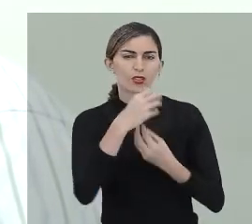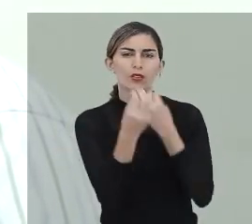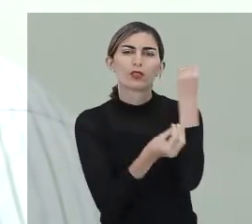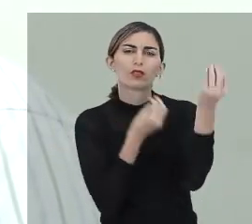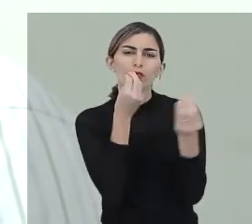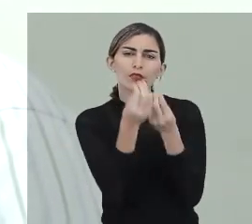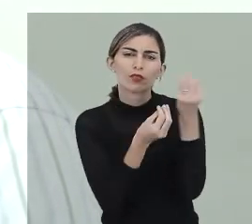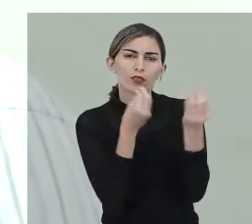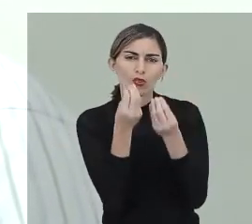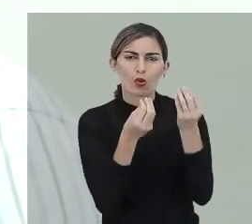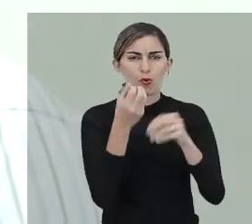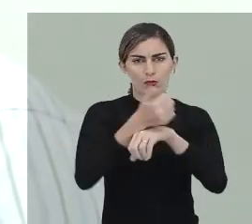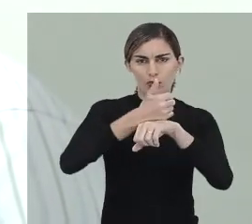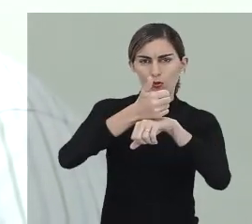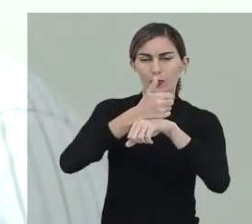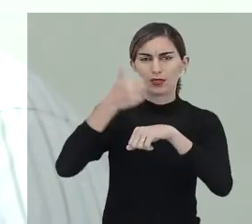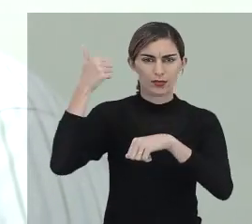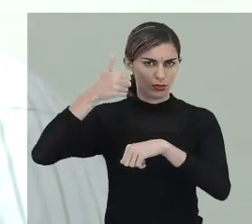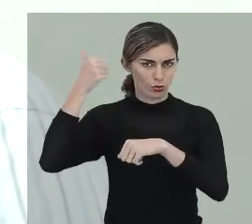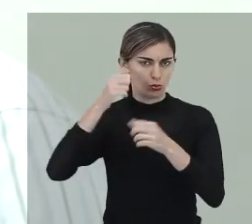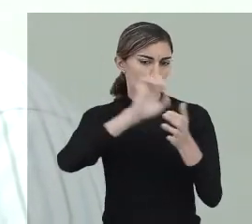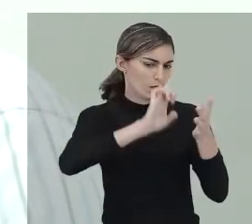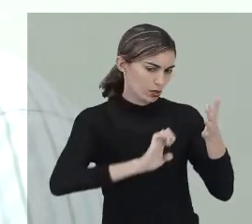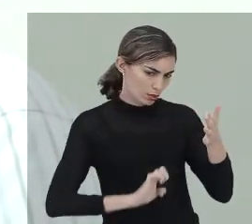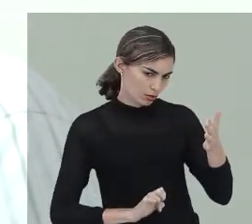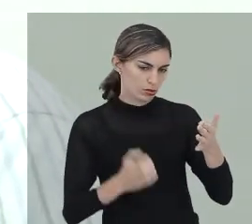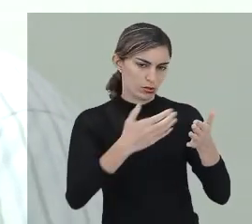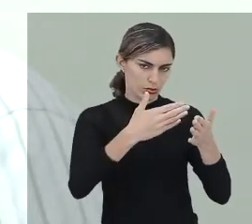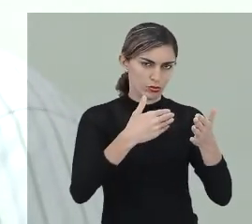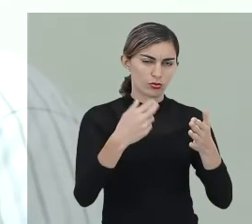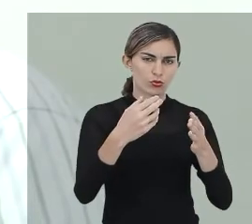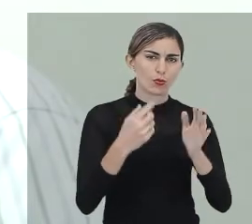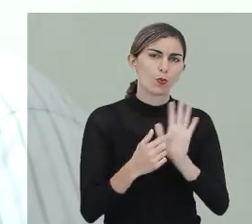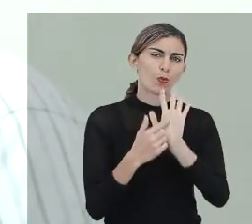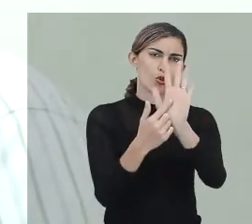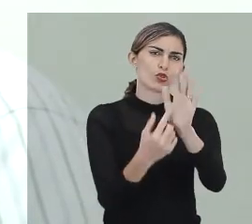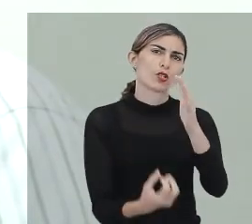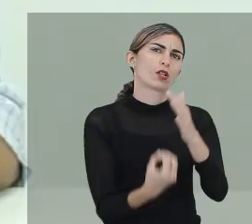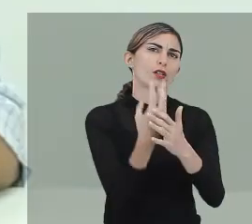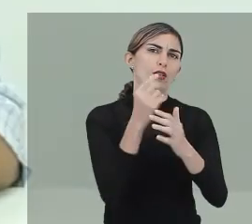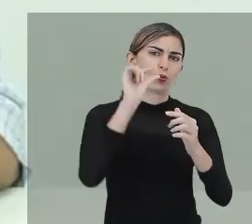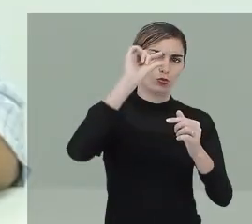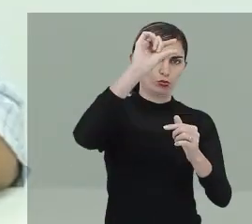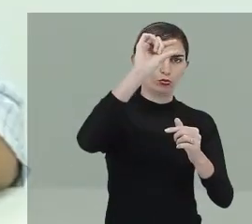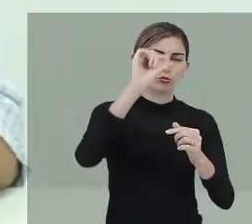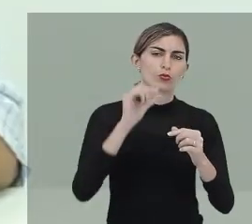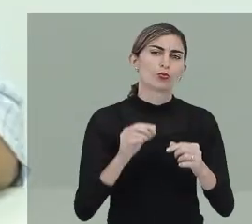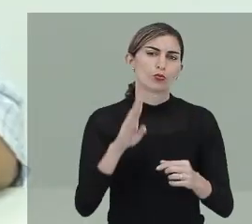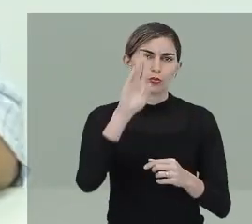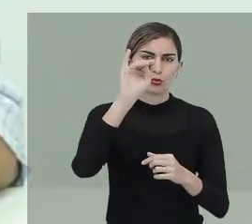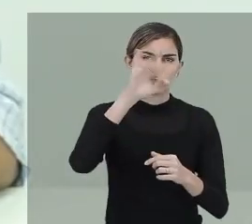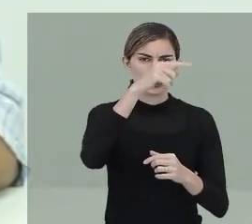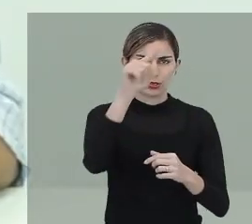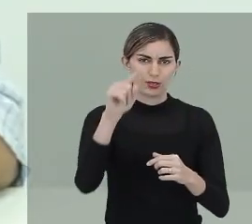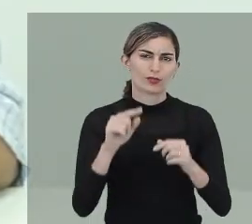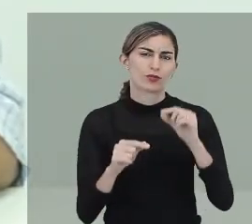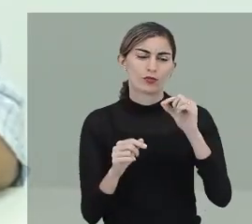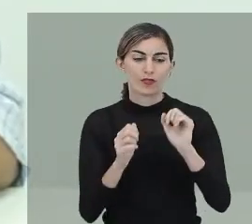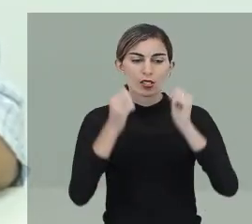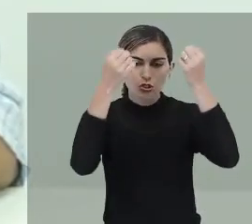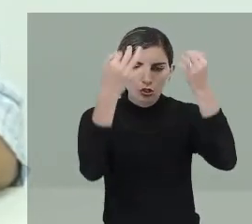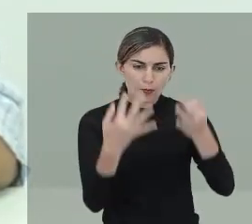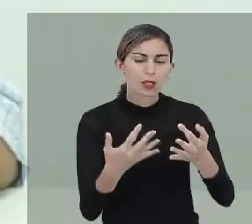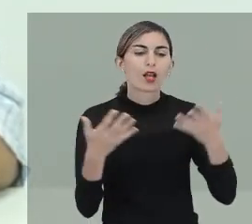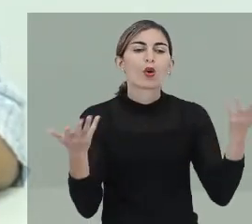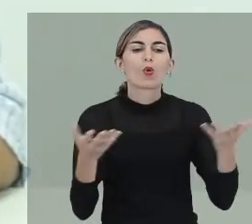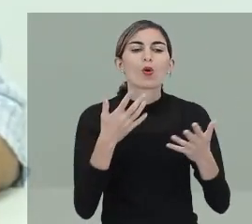da aula da competência 1 quanto esse exercício para exibir o botão, você vai colocar setContentView e especificar o botão que